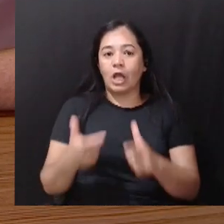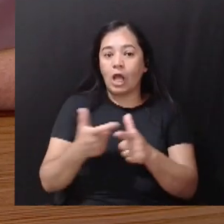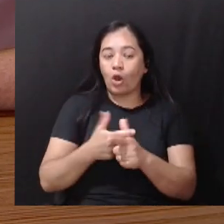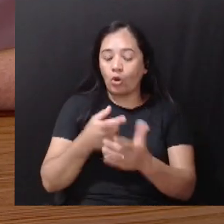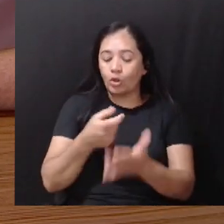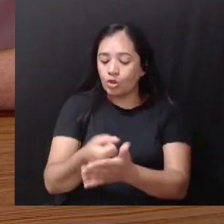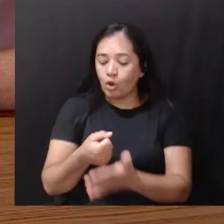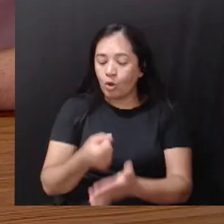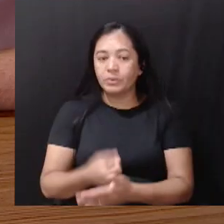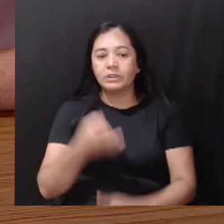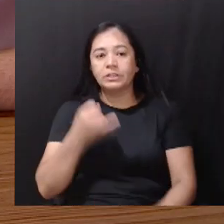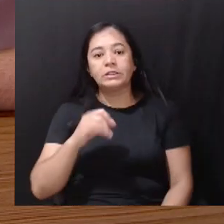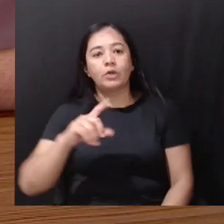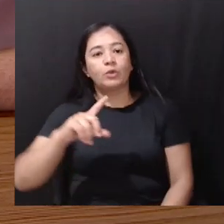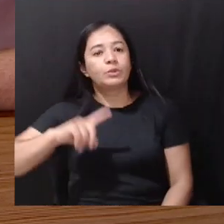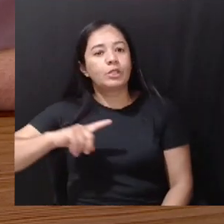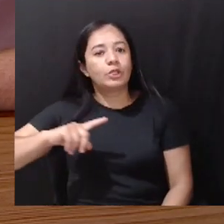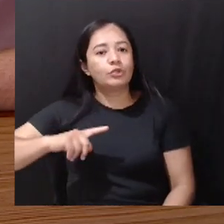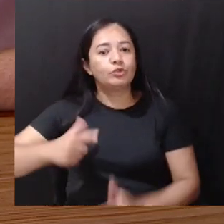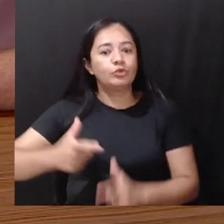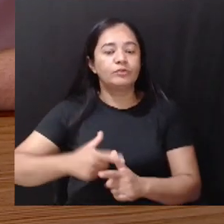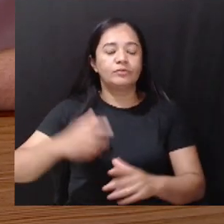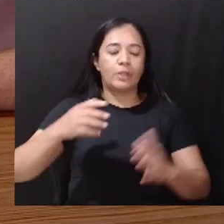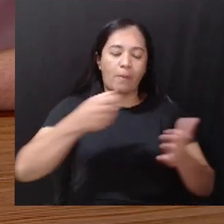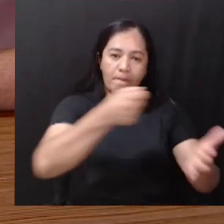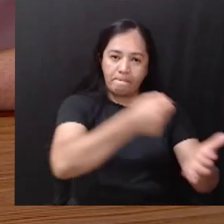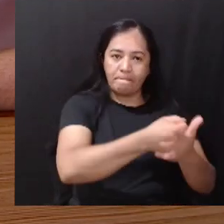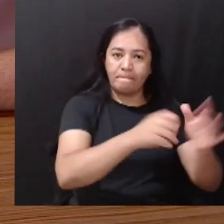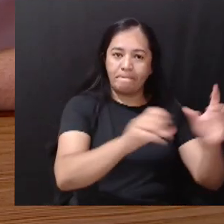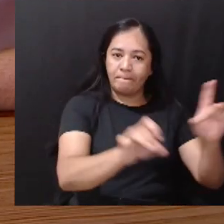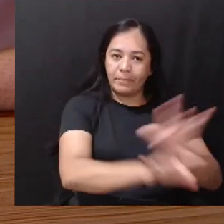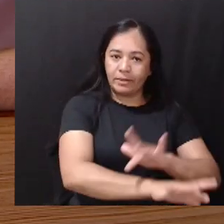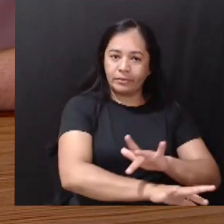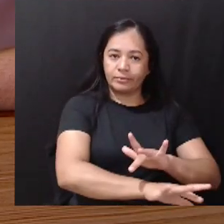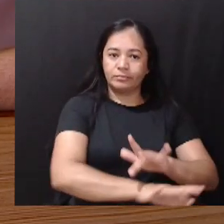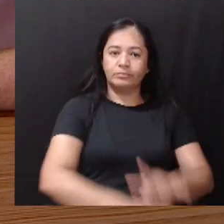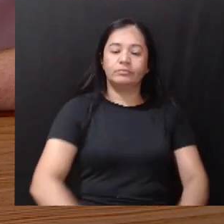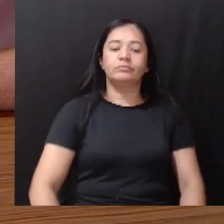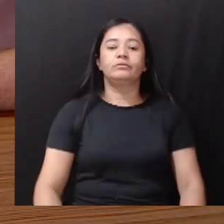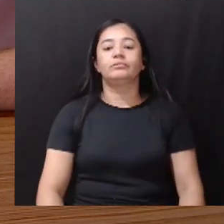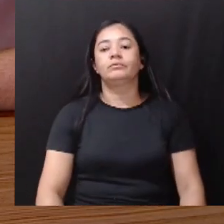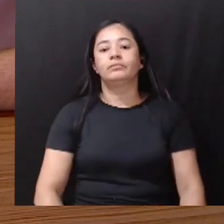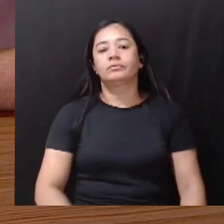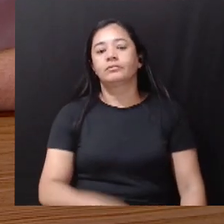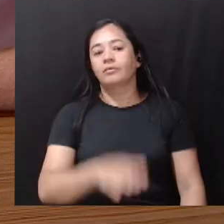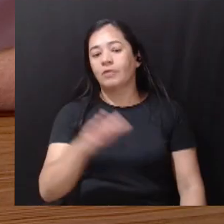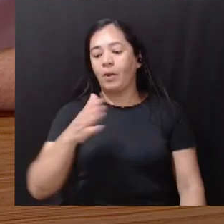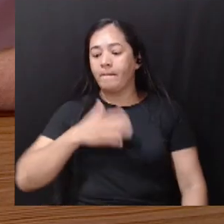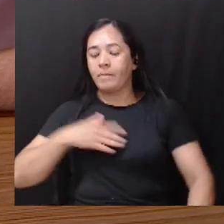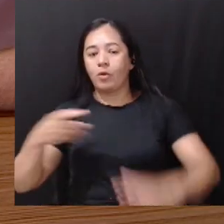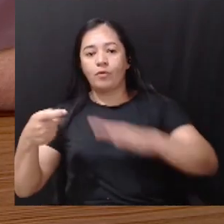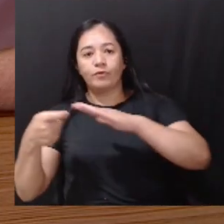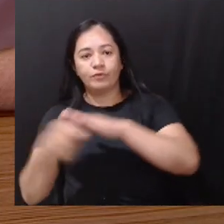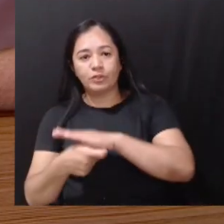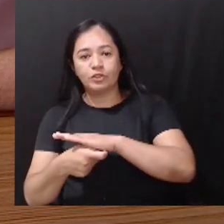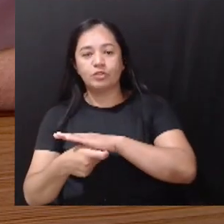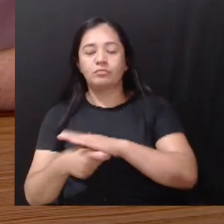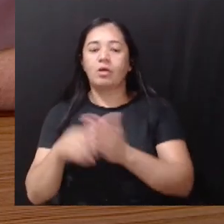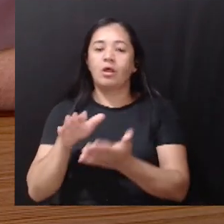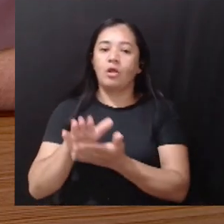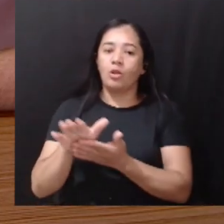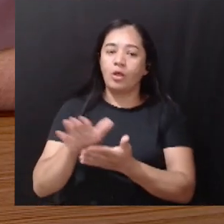eu tenho dívida, aí eu quito a dívida, tenho ali o meu investimento, os gastos com